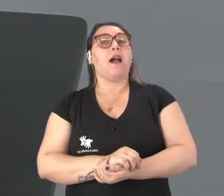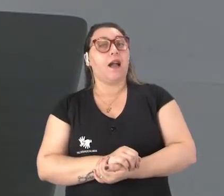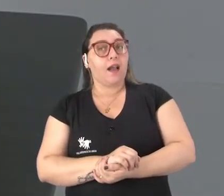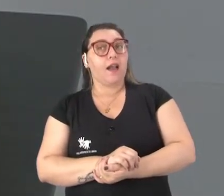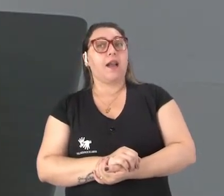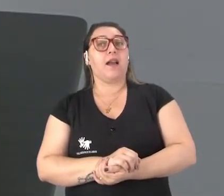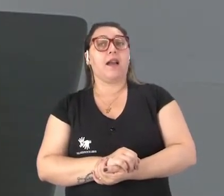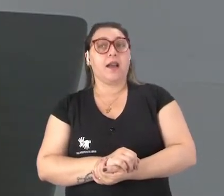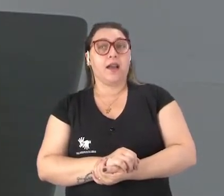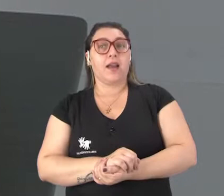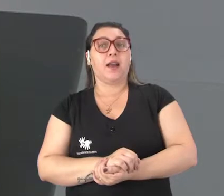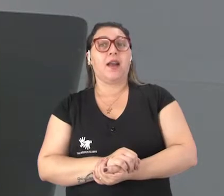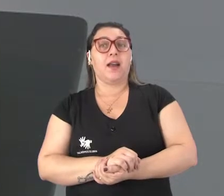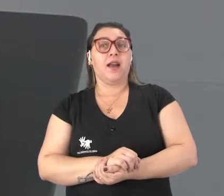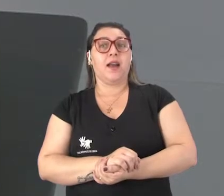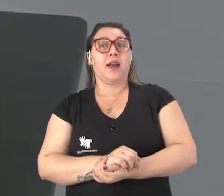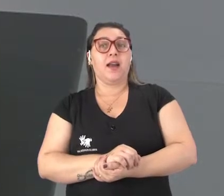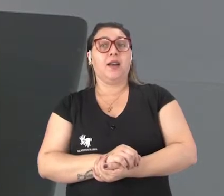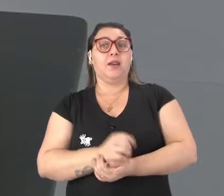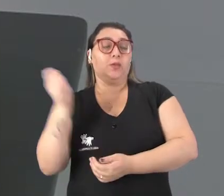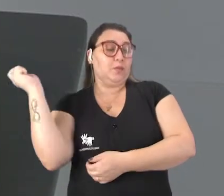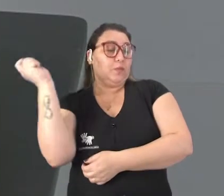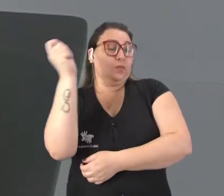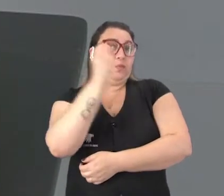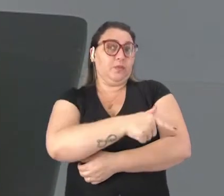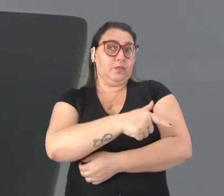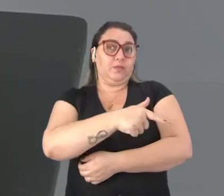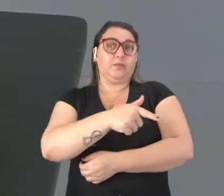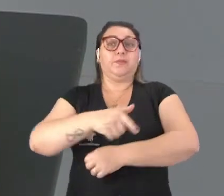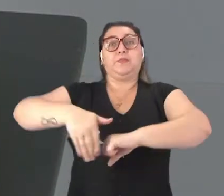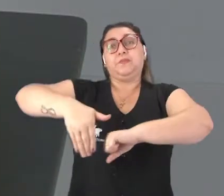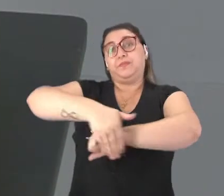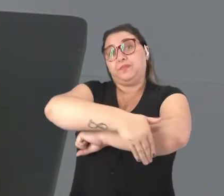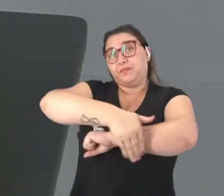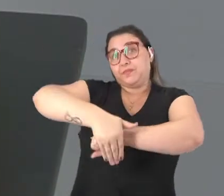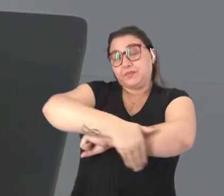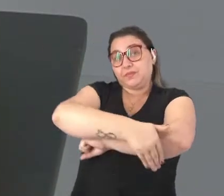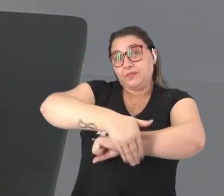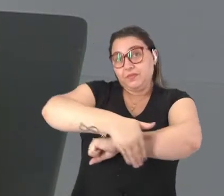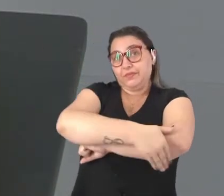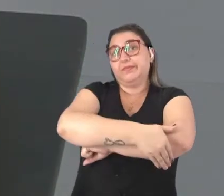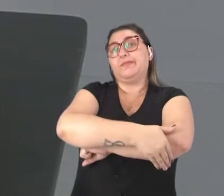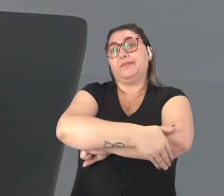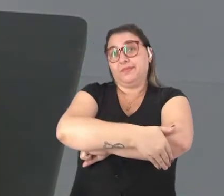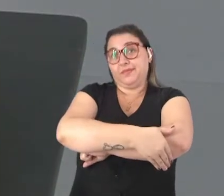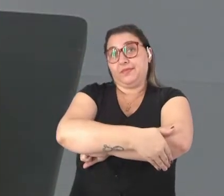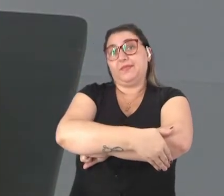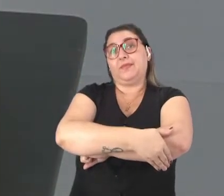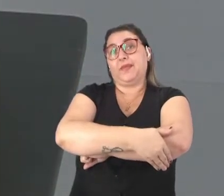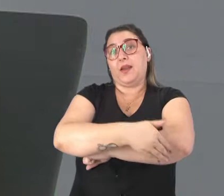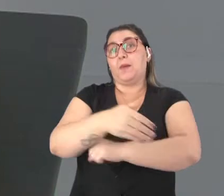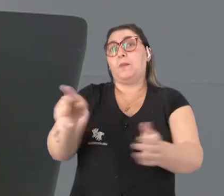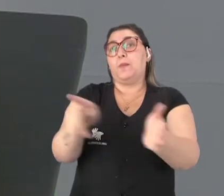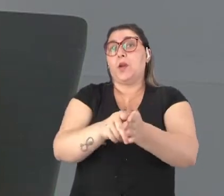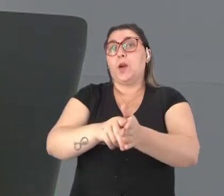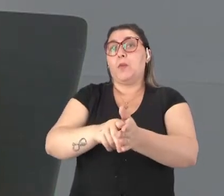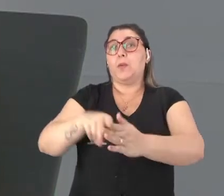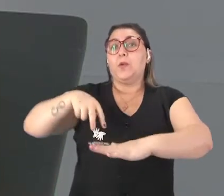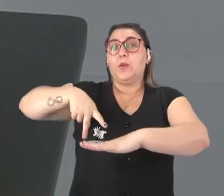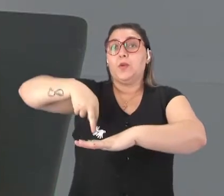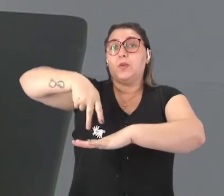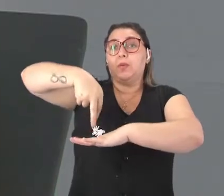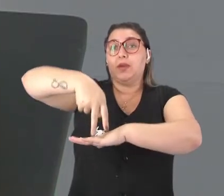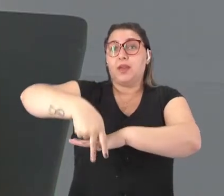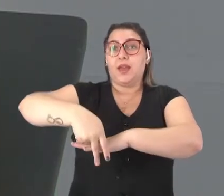Está jogando uma latinha no meio da calçada, não é isso? O comportamento